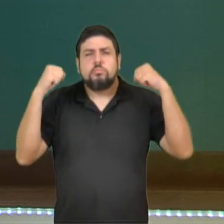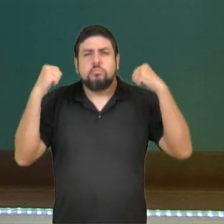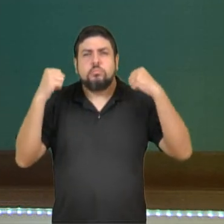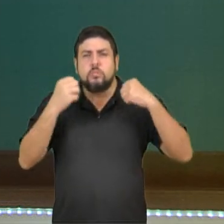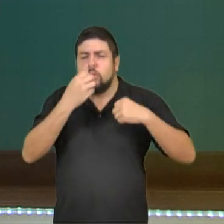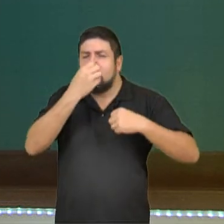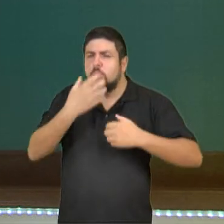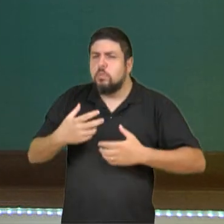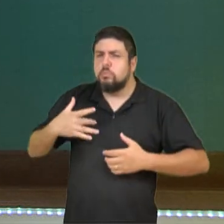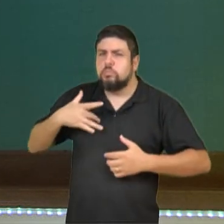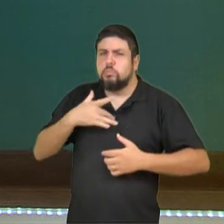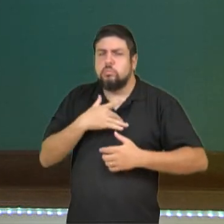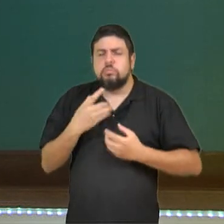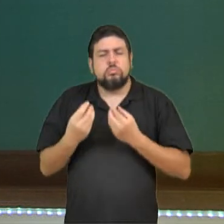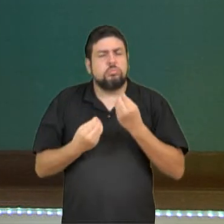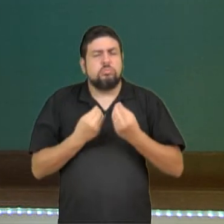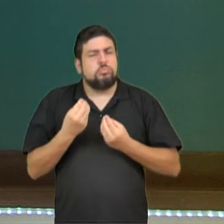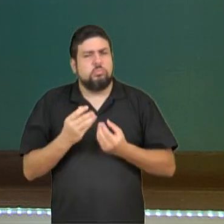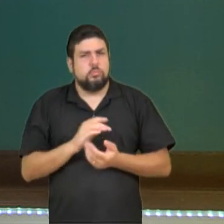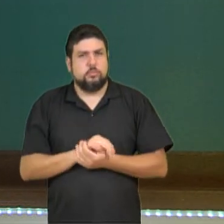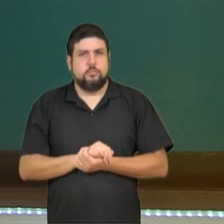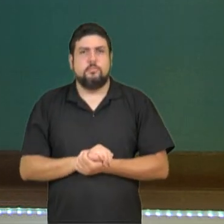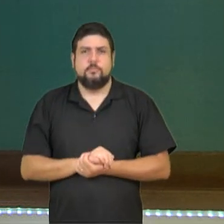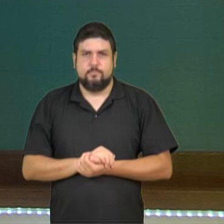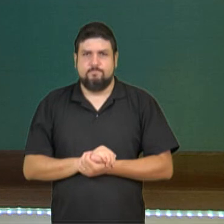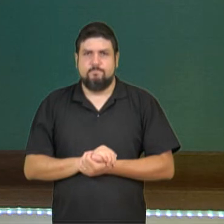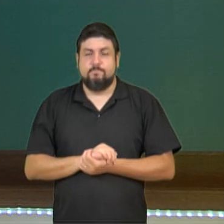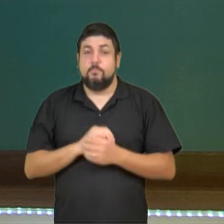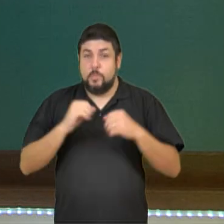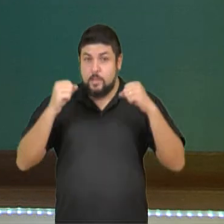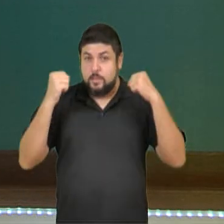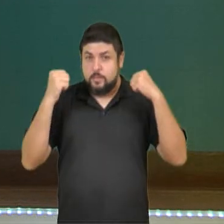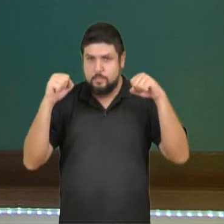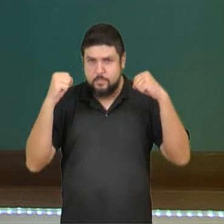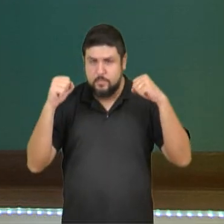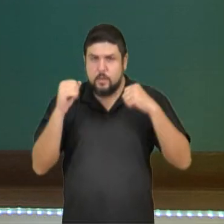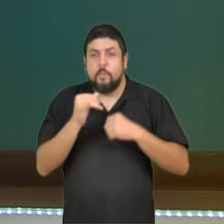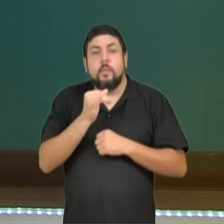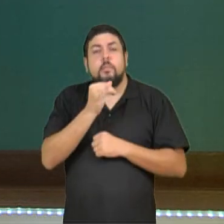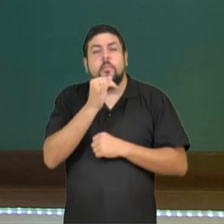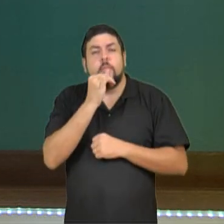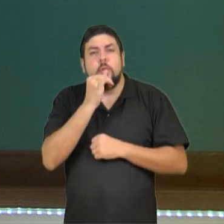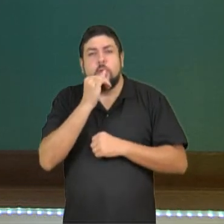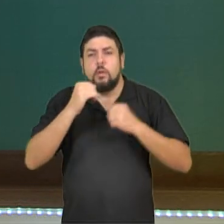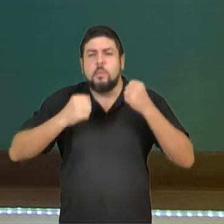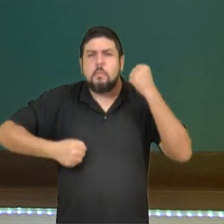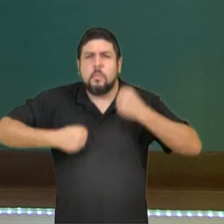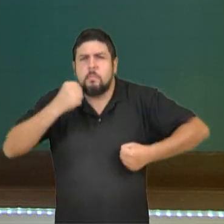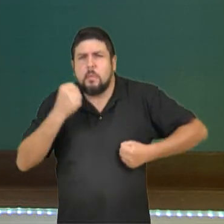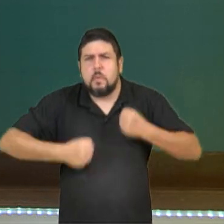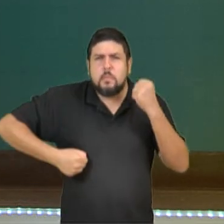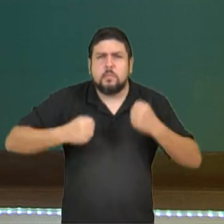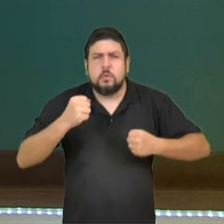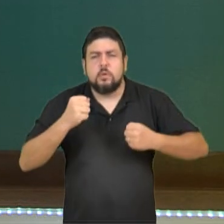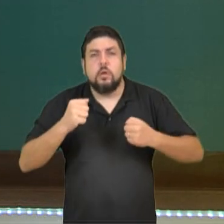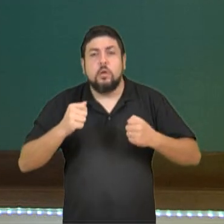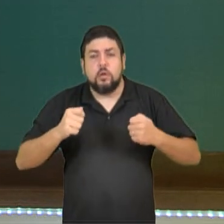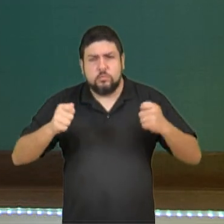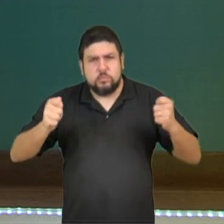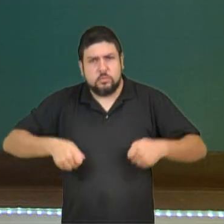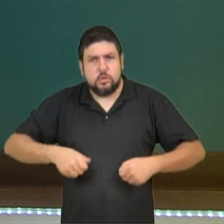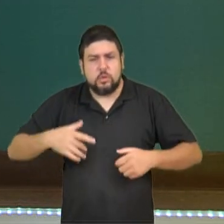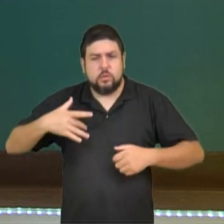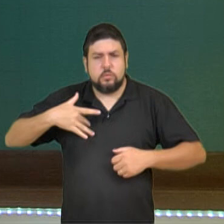nossa saúde? As atividades físicas, como por exemplo a corrida, promove inúmeros benefícios